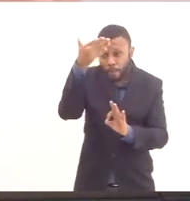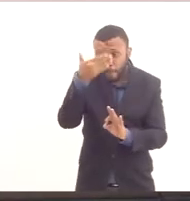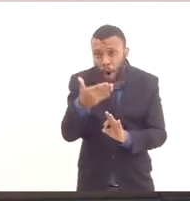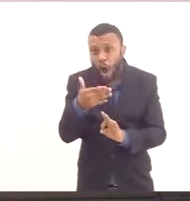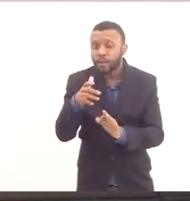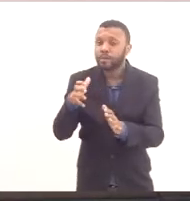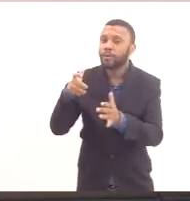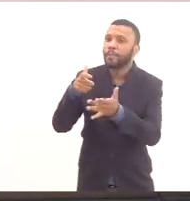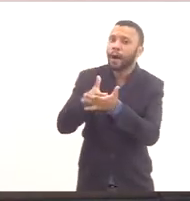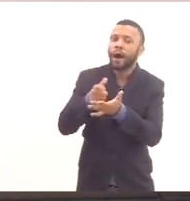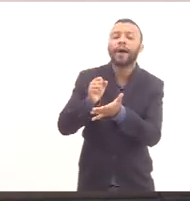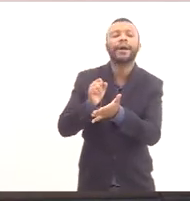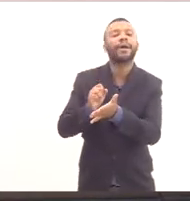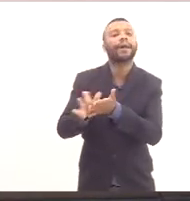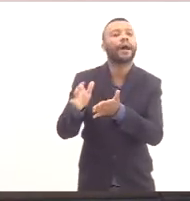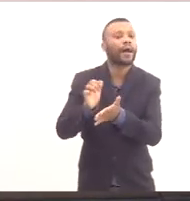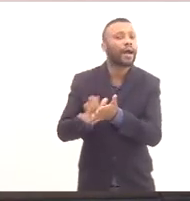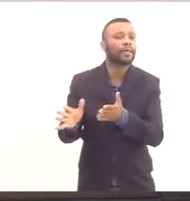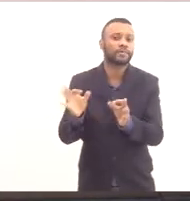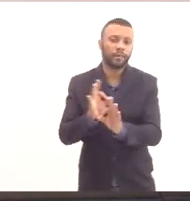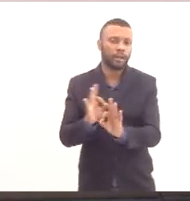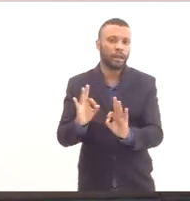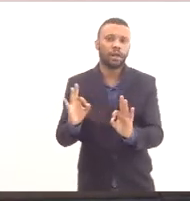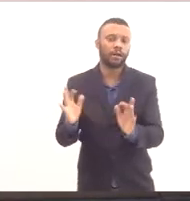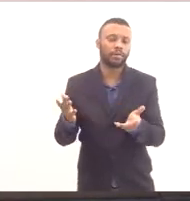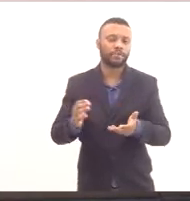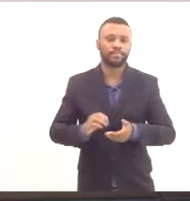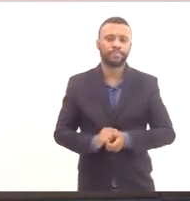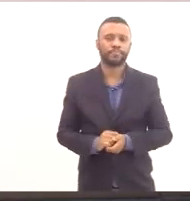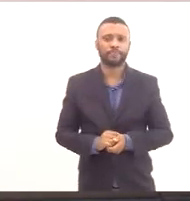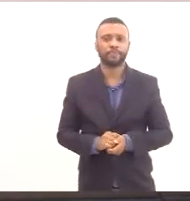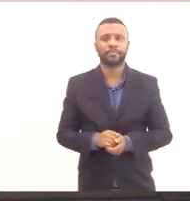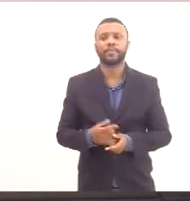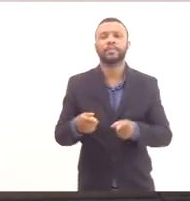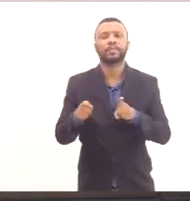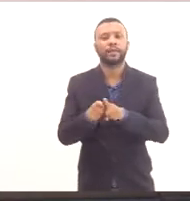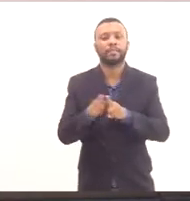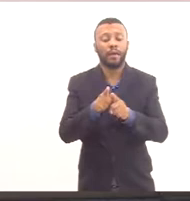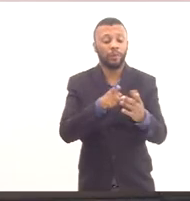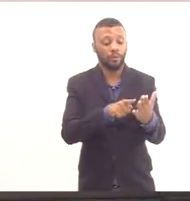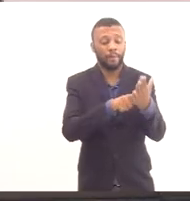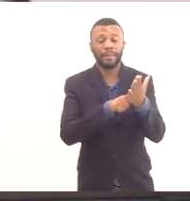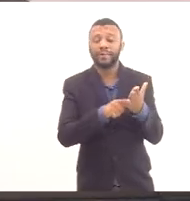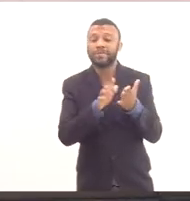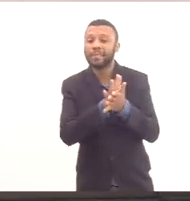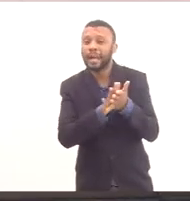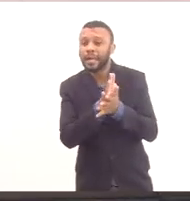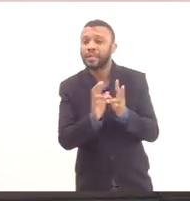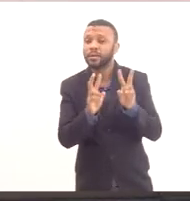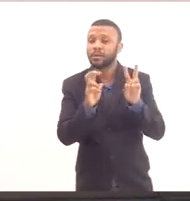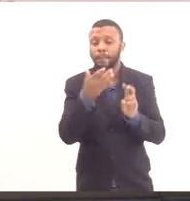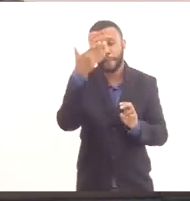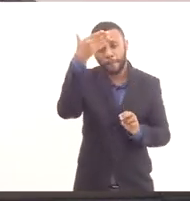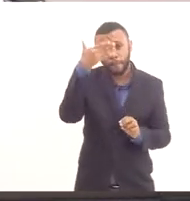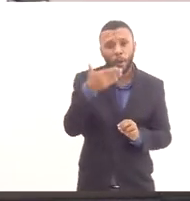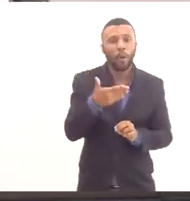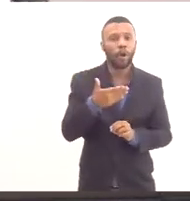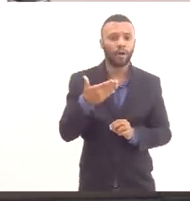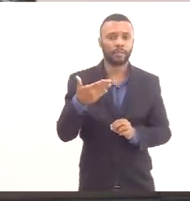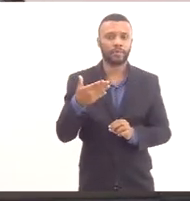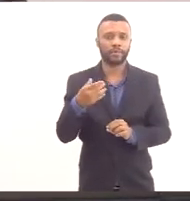nem de gasto dessas obras tão pouco nos apresenta qualquer tipo de demonstrativo